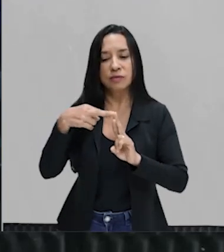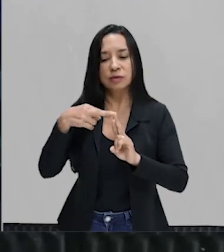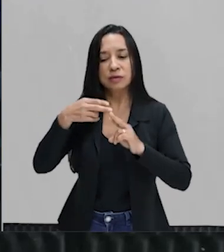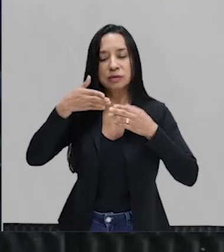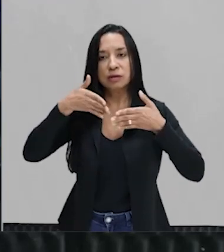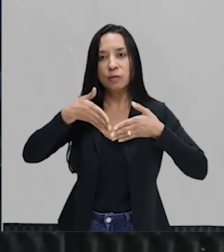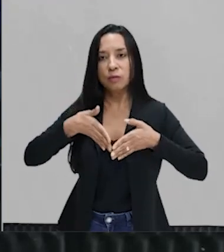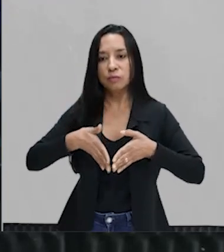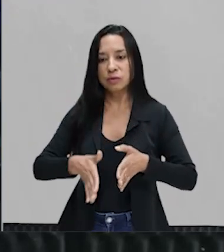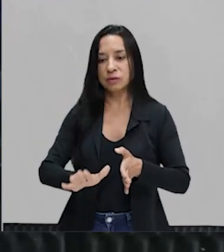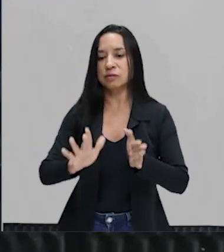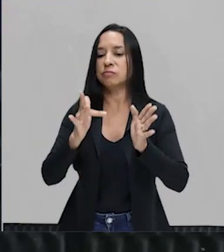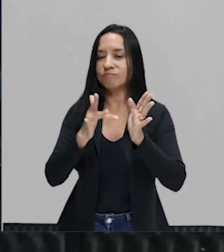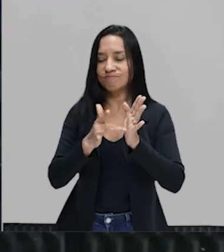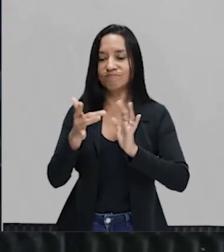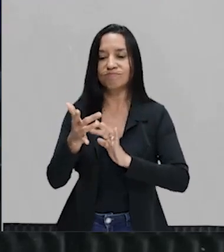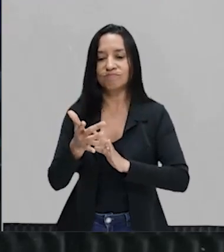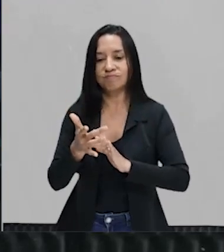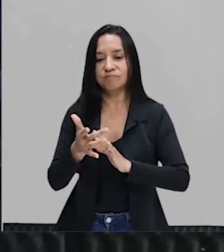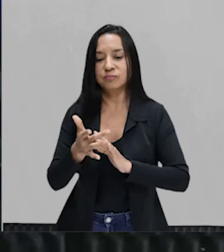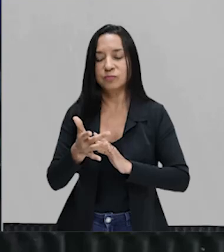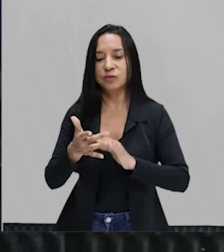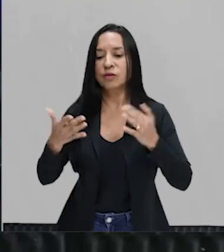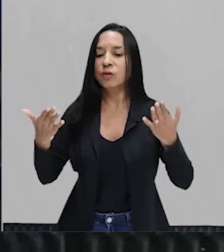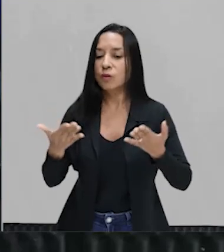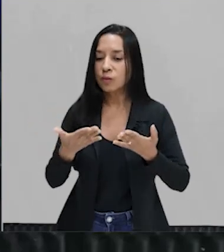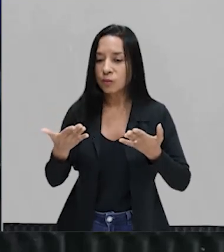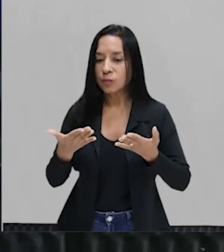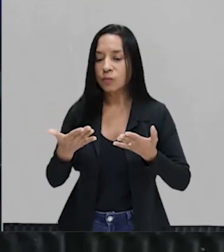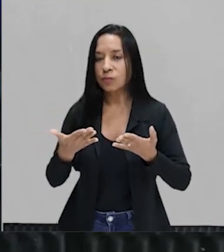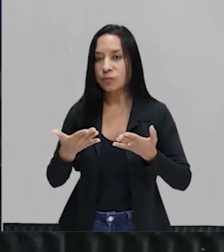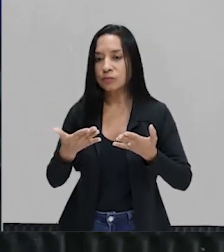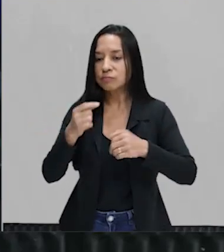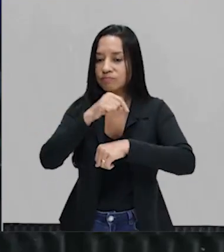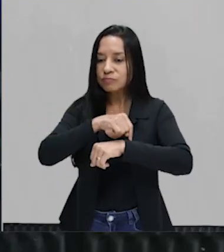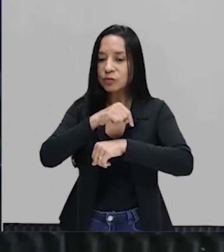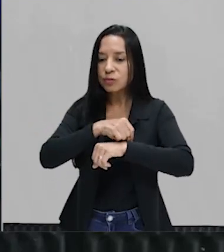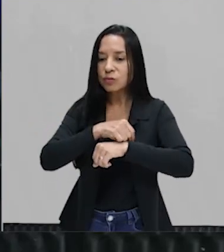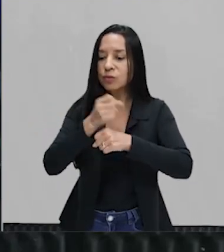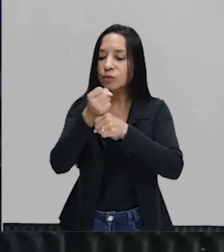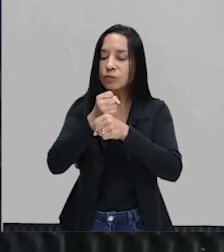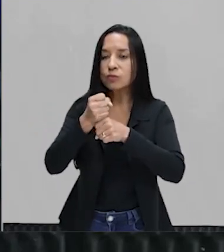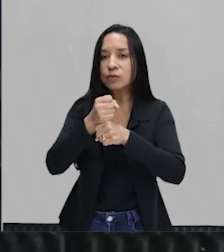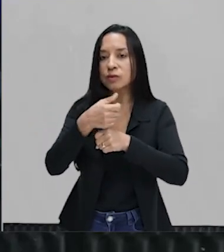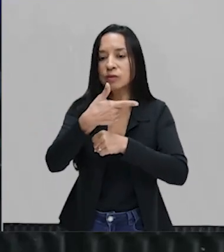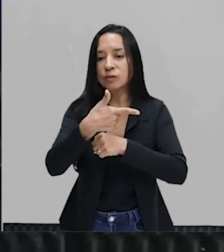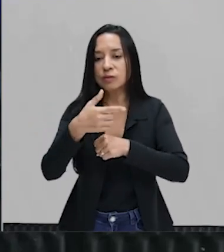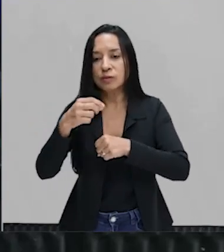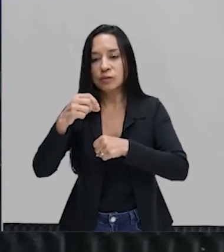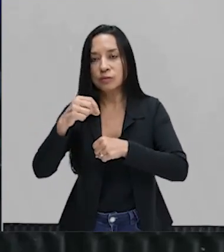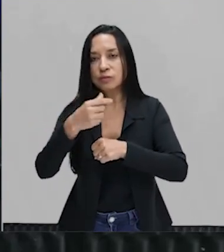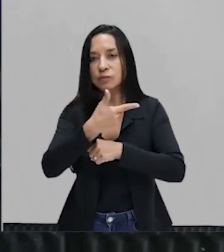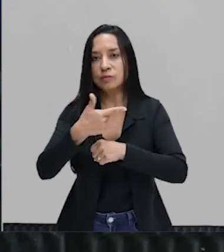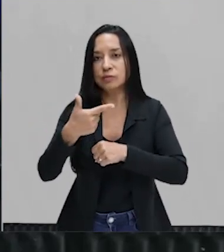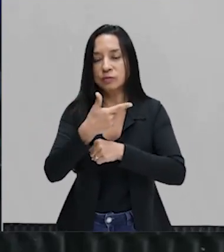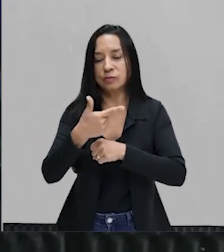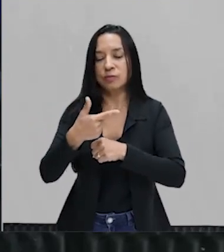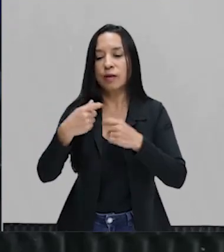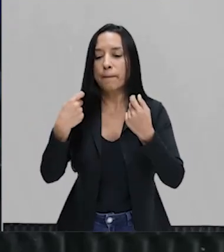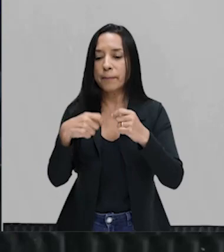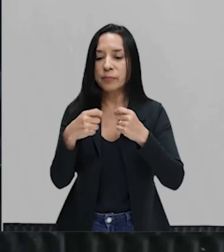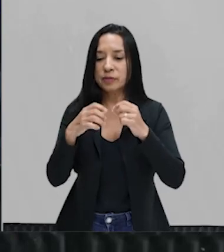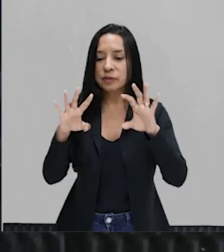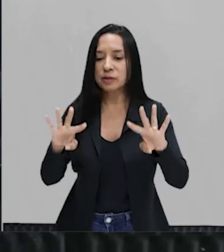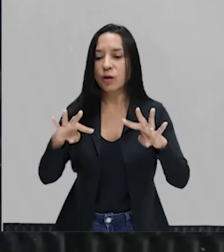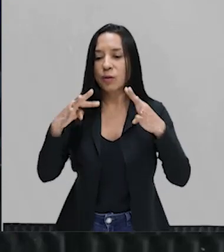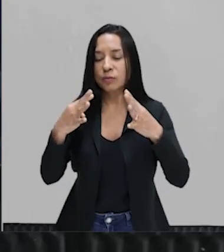Cristo. Daí nós estarmos, nesse momento, no ano de 2022. Mas é preciso observar que